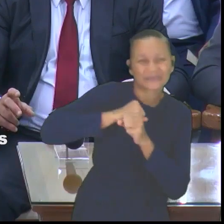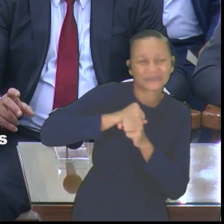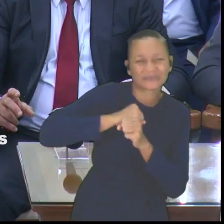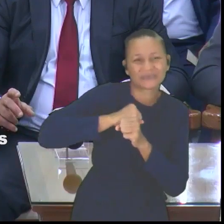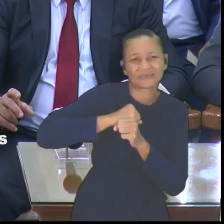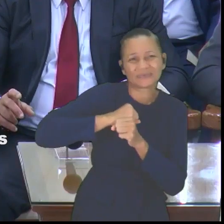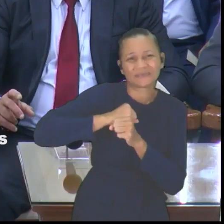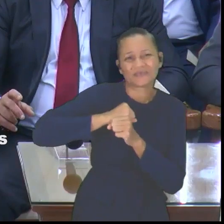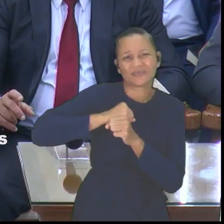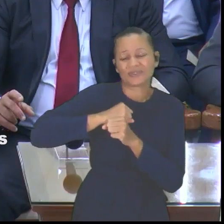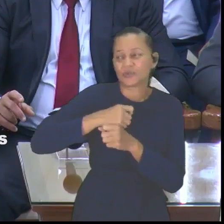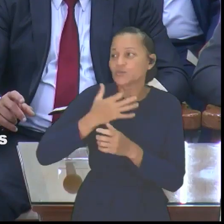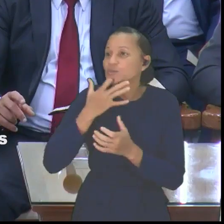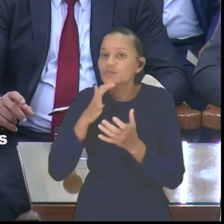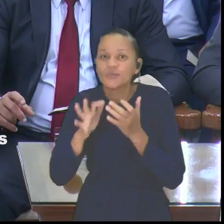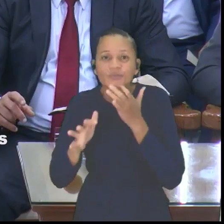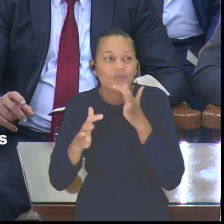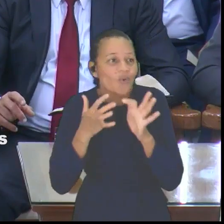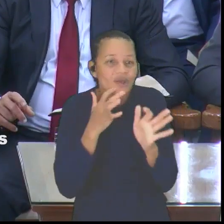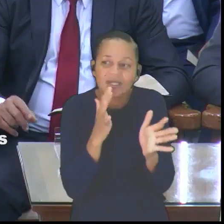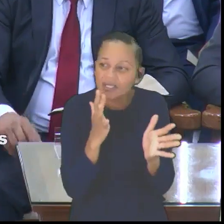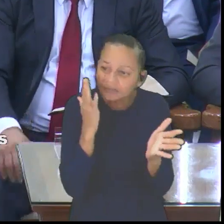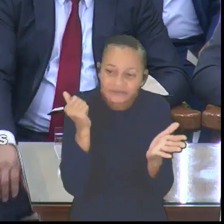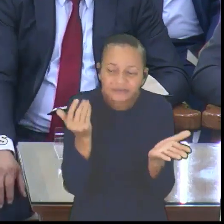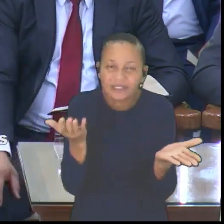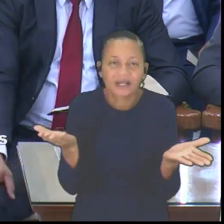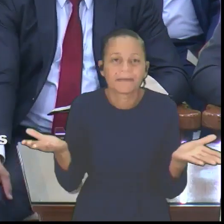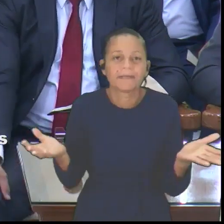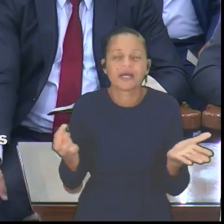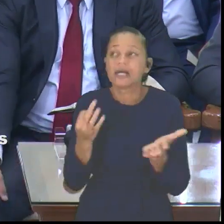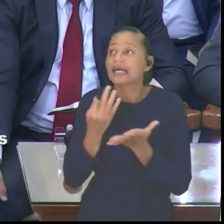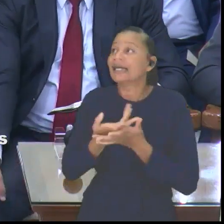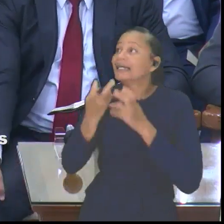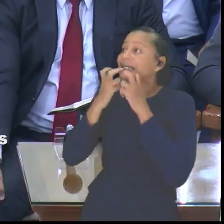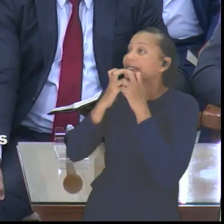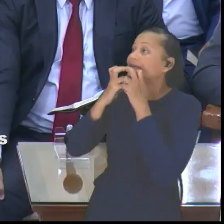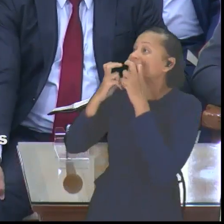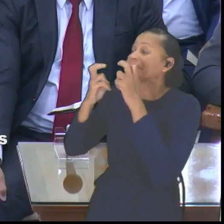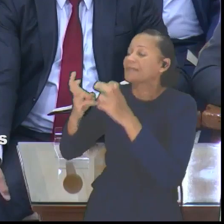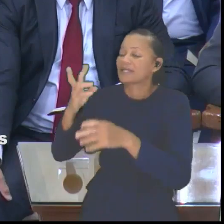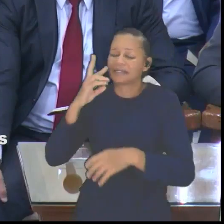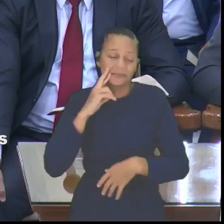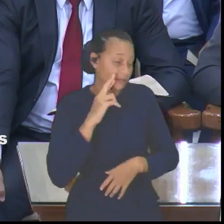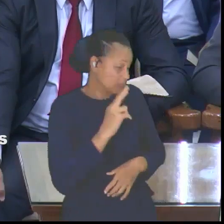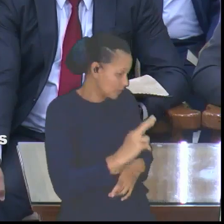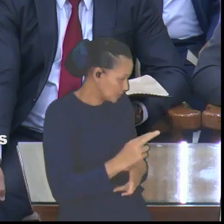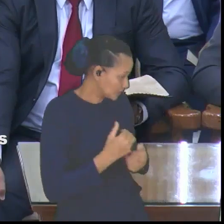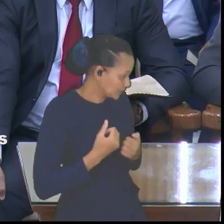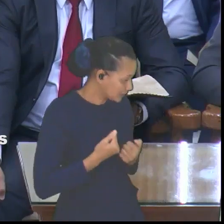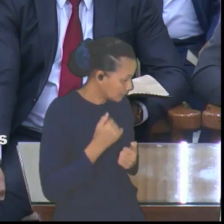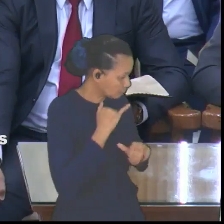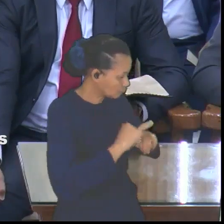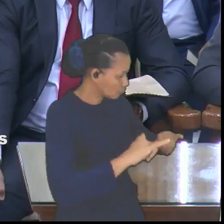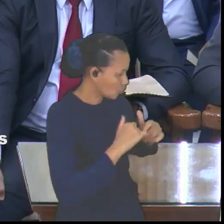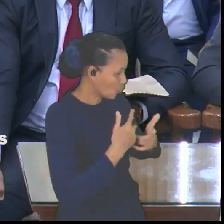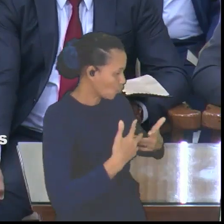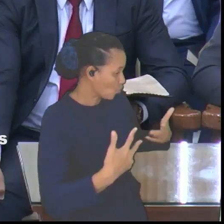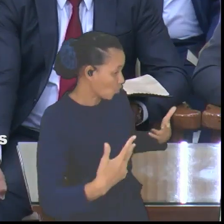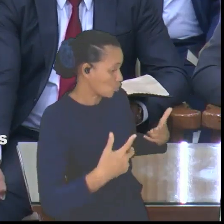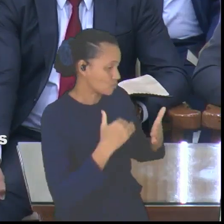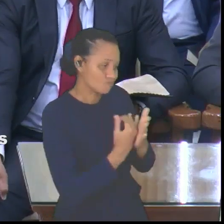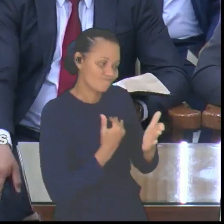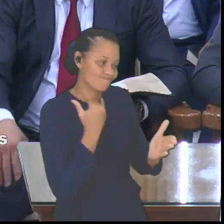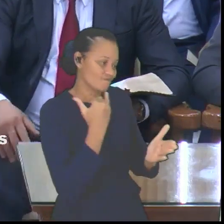Isso fala de coisa que tu nem sabe o que é que vai receber. Olha o texto, clama a mim, responder-te-ei, não se atei coisas grandes e firmes que não. Pronto, se